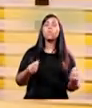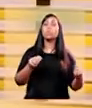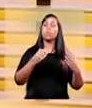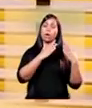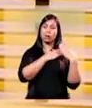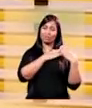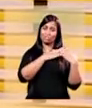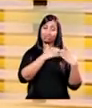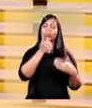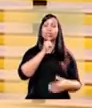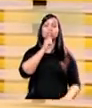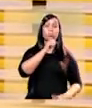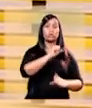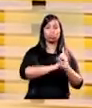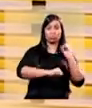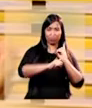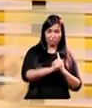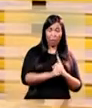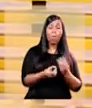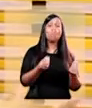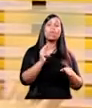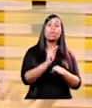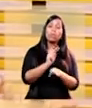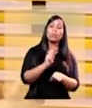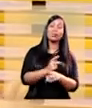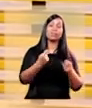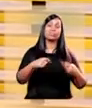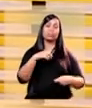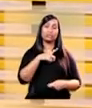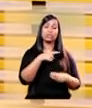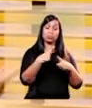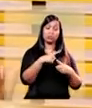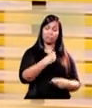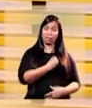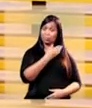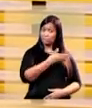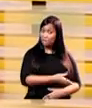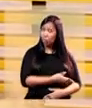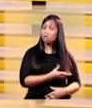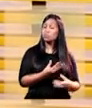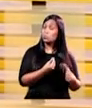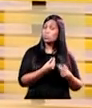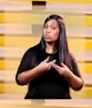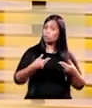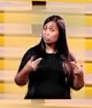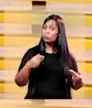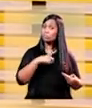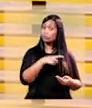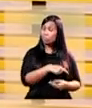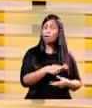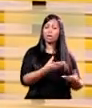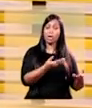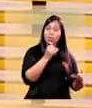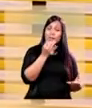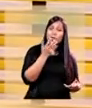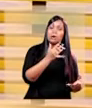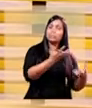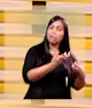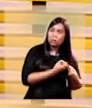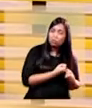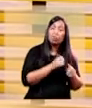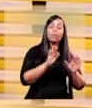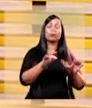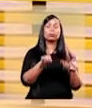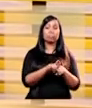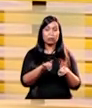são as responsabilidades dela e quais os cuidados também que ela precisa ter, porque ela está ali no meio dessa situação toda, né? Acolhendo essa